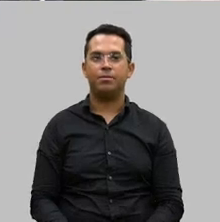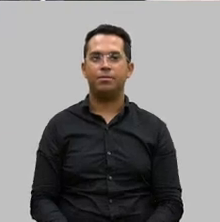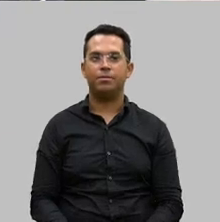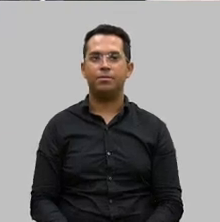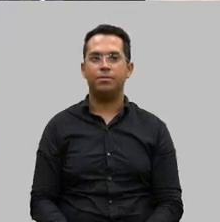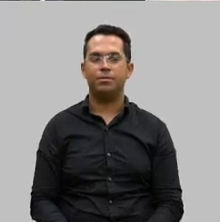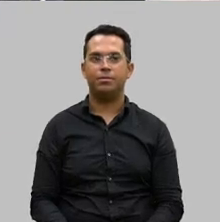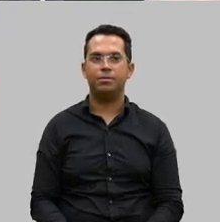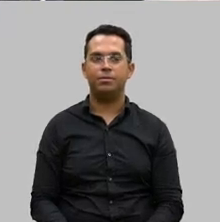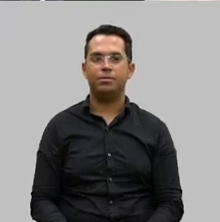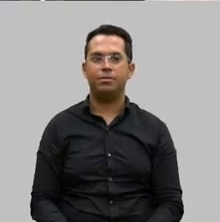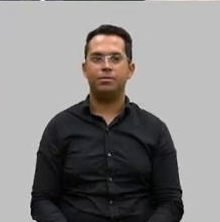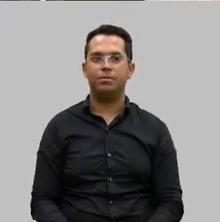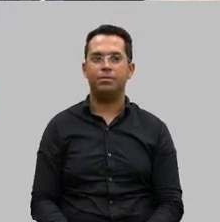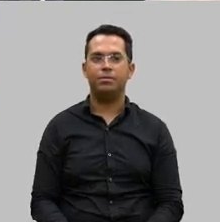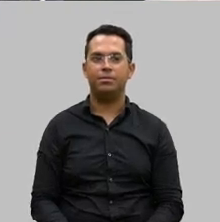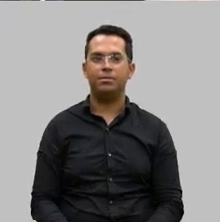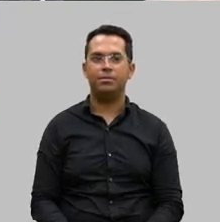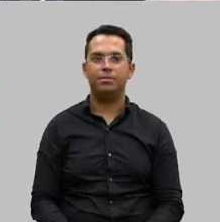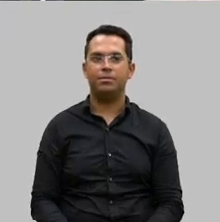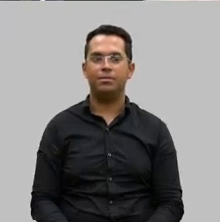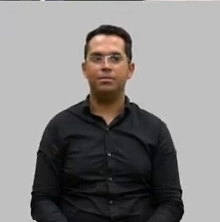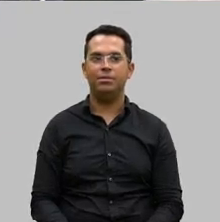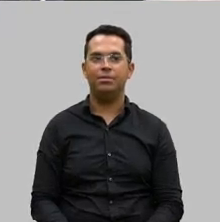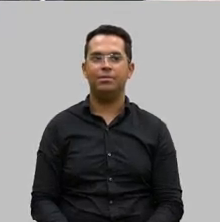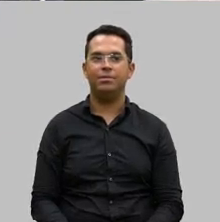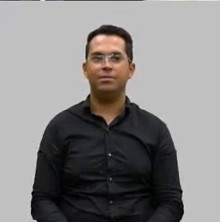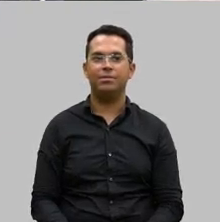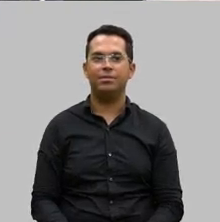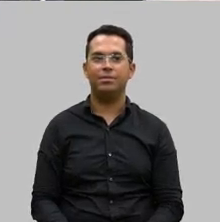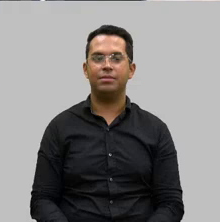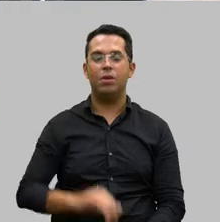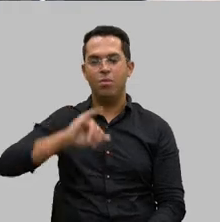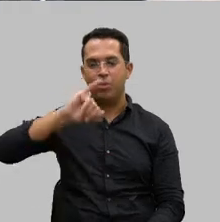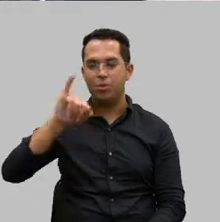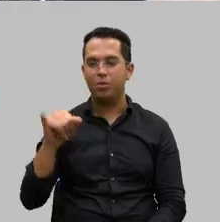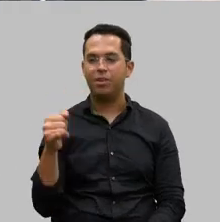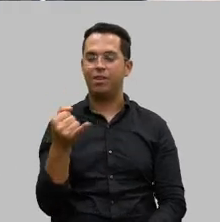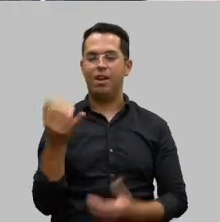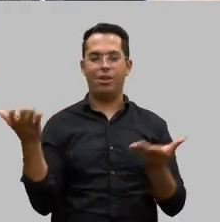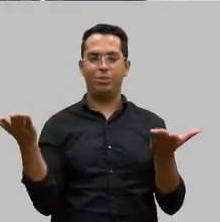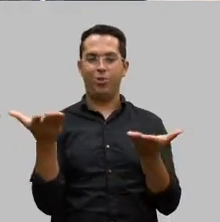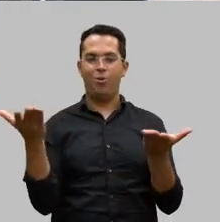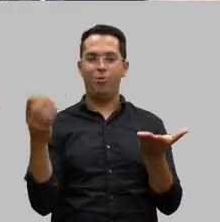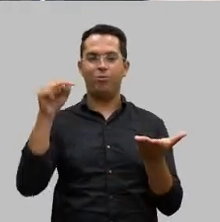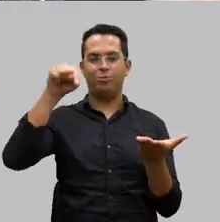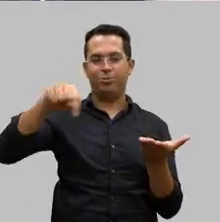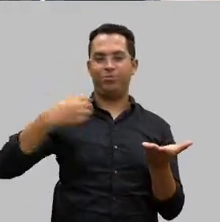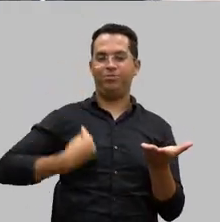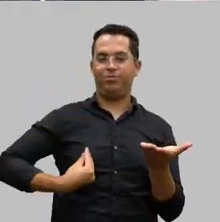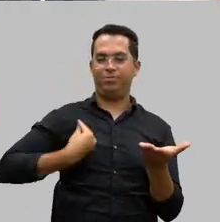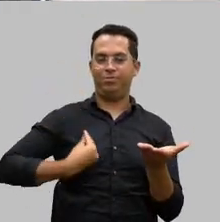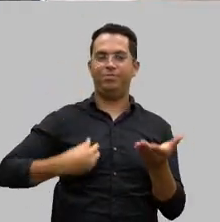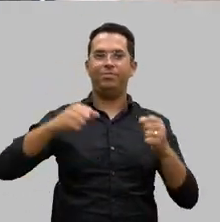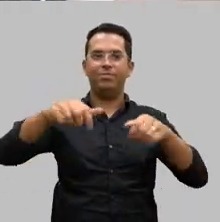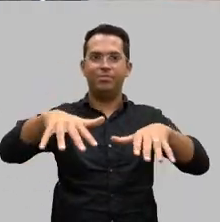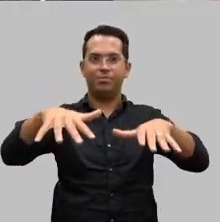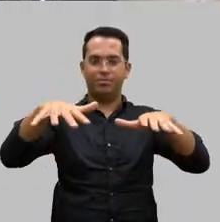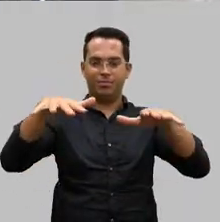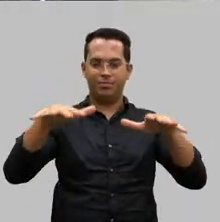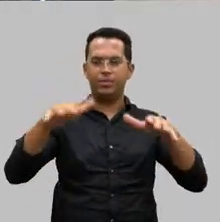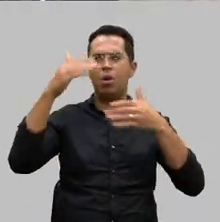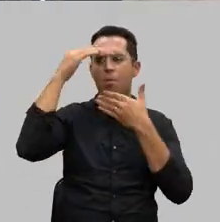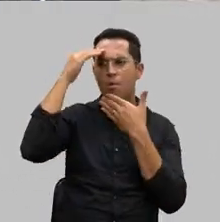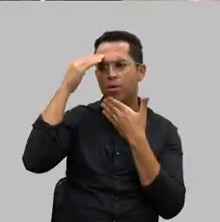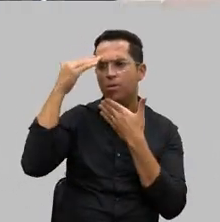muit dear aqui hoje é o deputado Rodrigo Lopes muito obrigado pelo